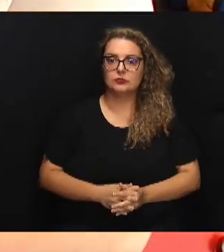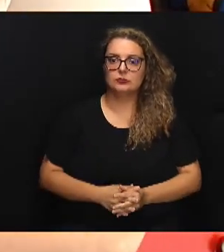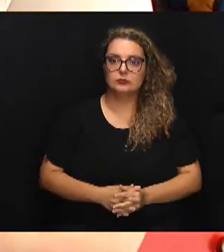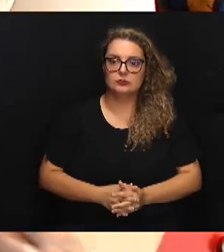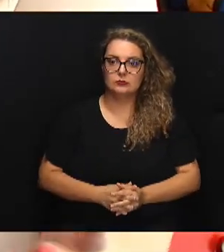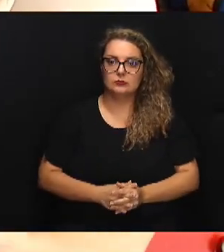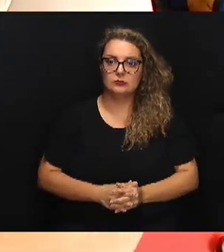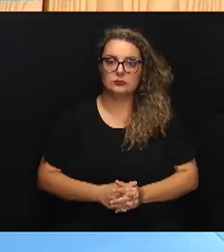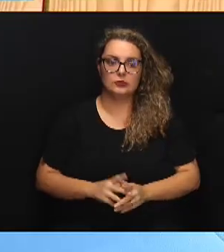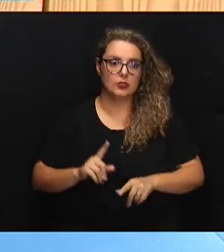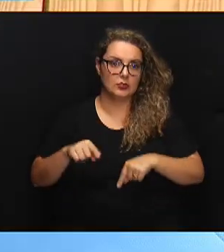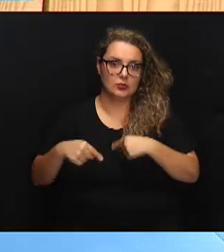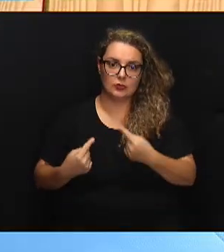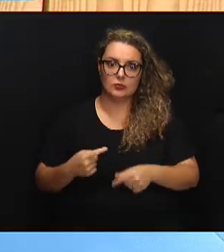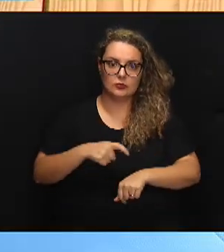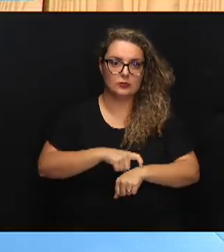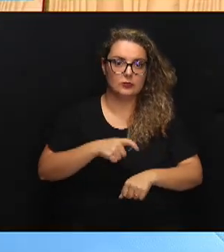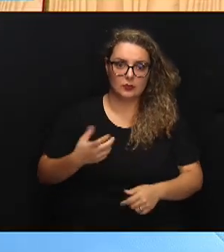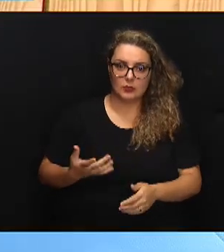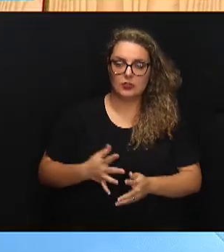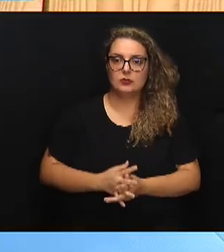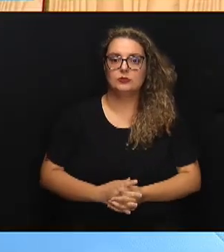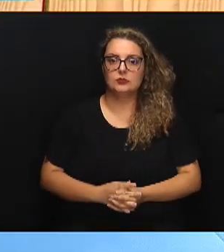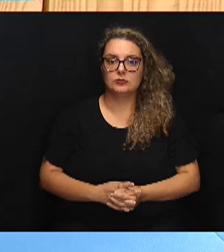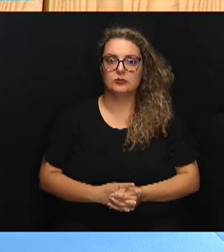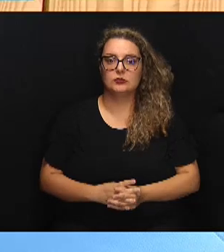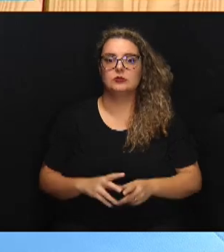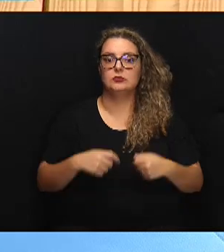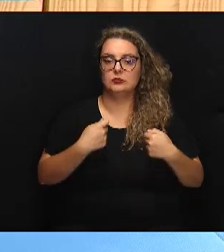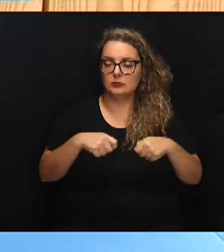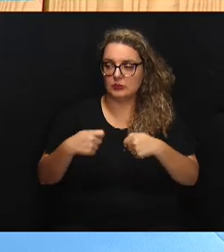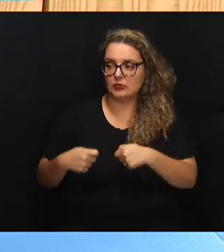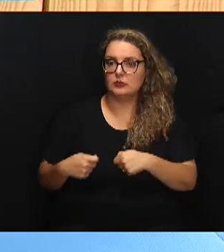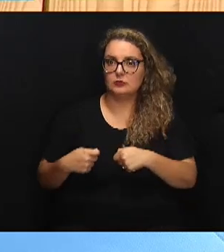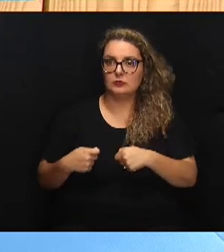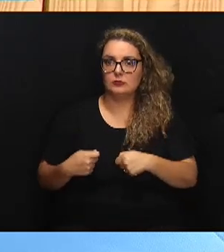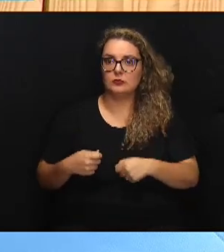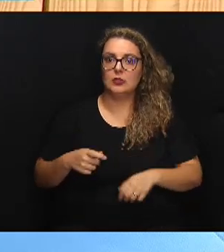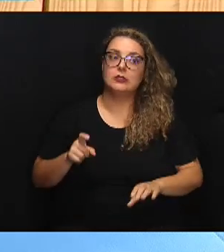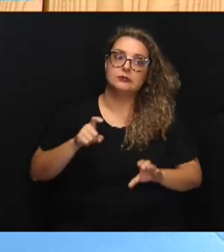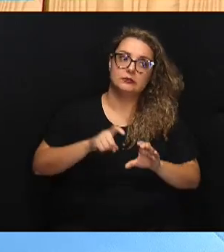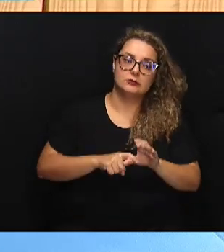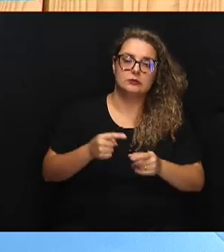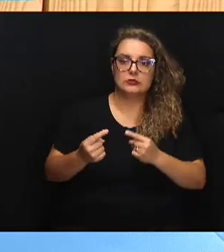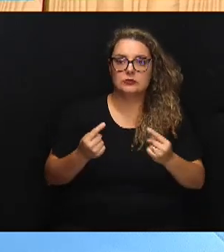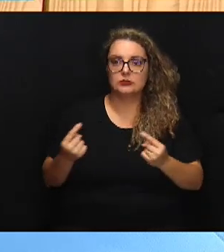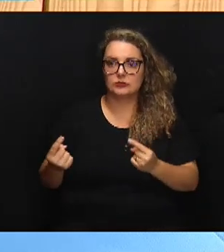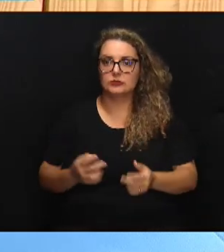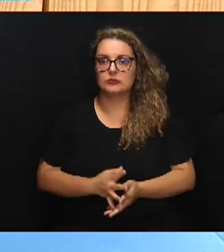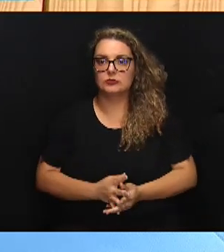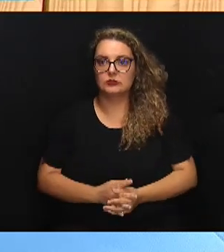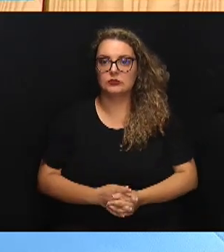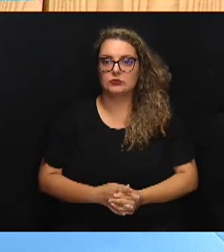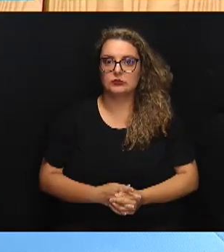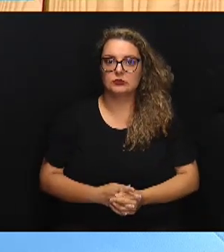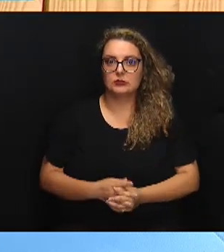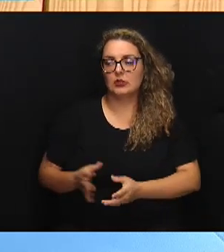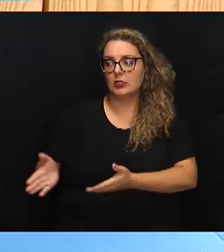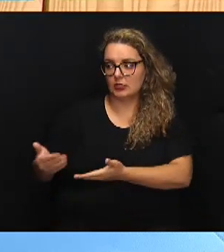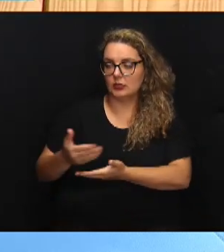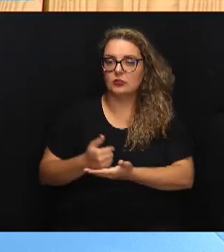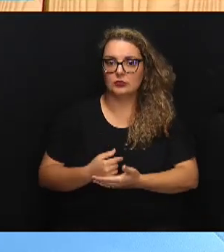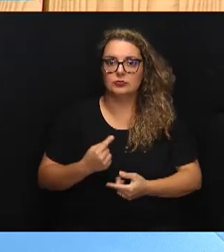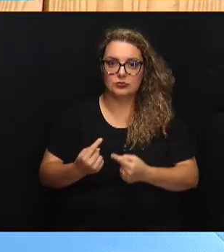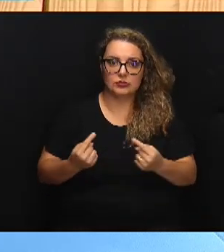enfim, outras situações que vão sendo necessárias dependendo de cada acolhimento, né? De